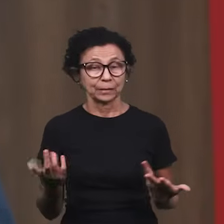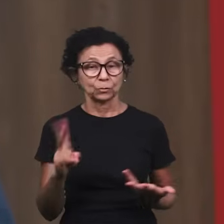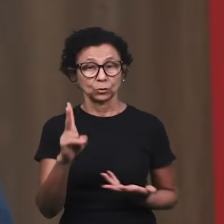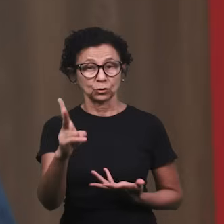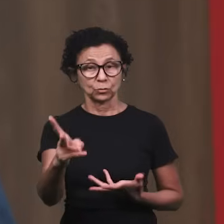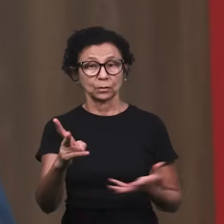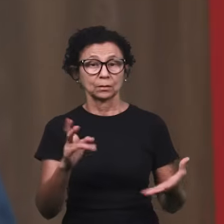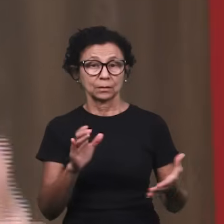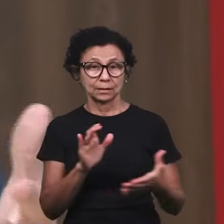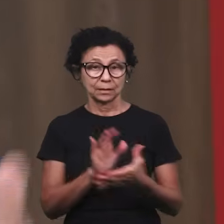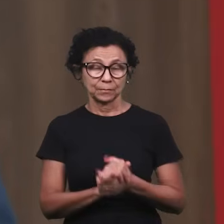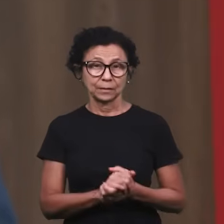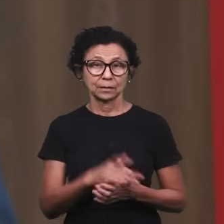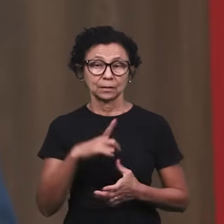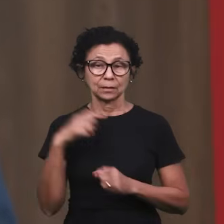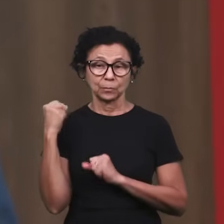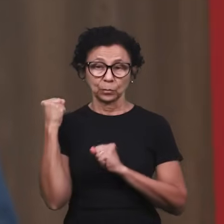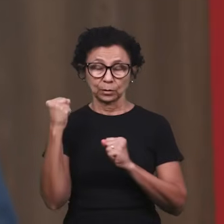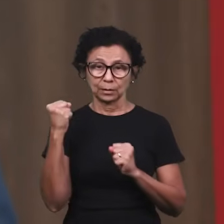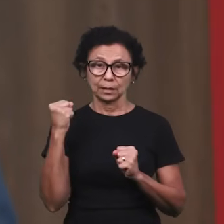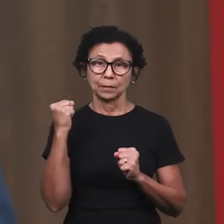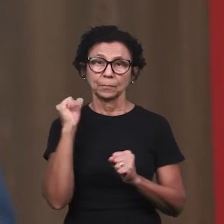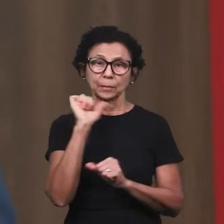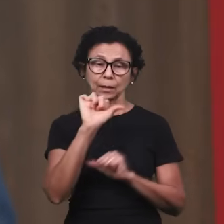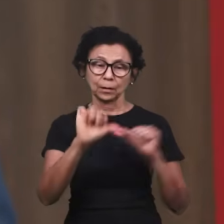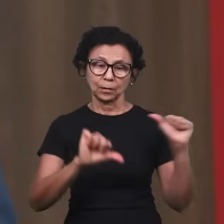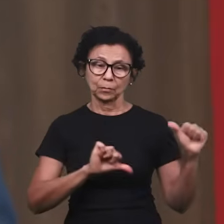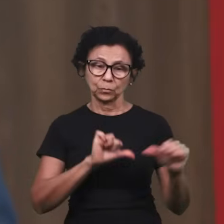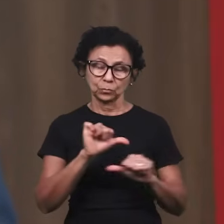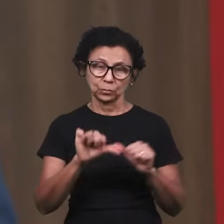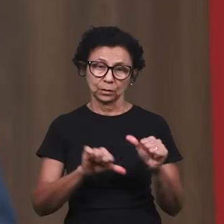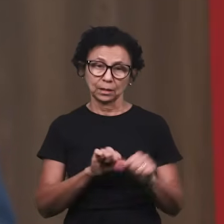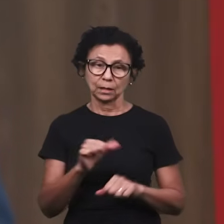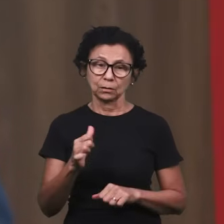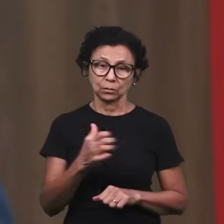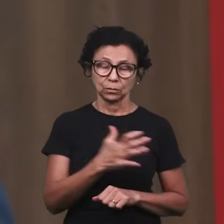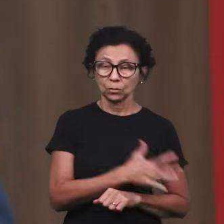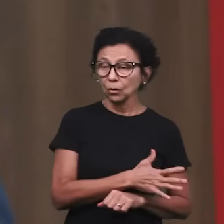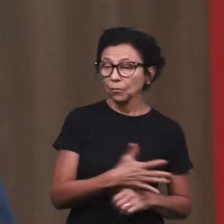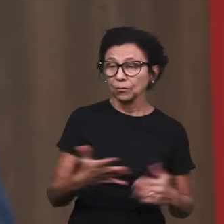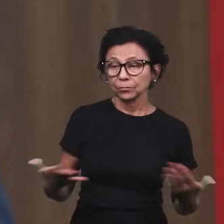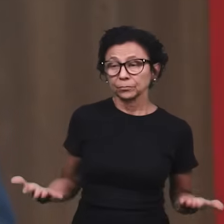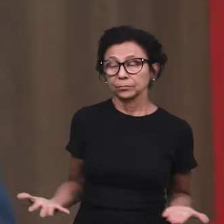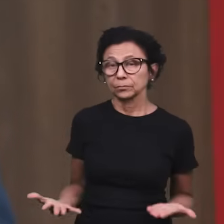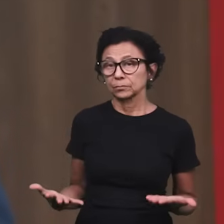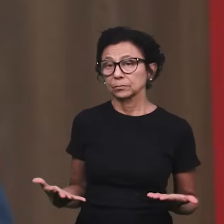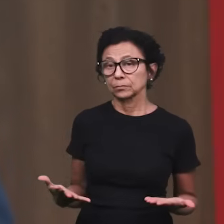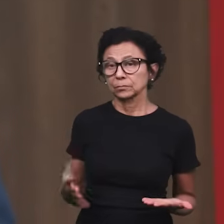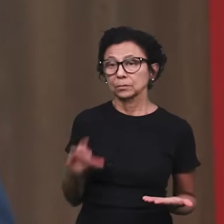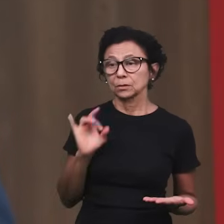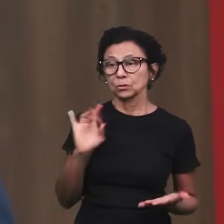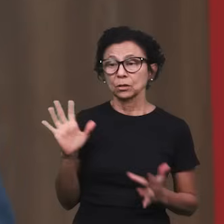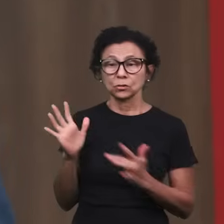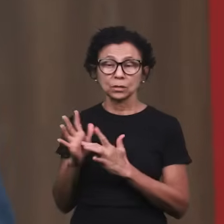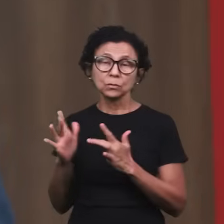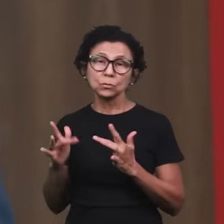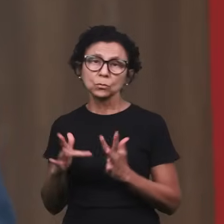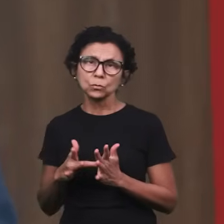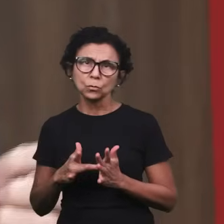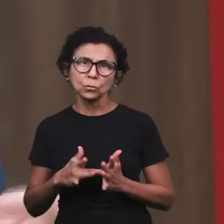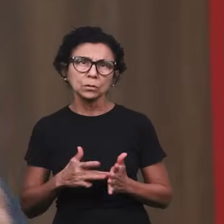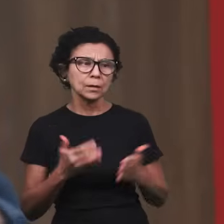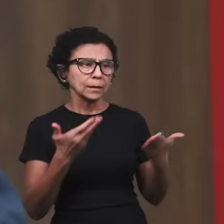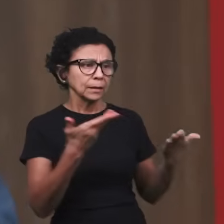seu casamento, que pode restaurar. Porque no mundo onde prega tudo o contrário, vive tudo o contrário,